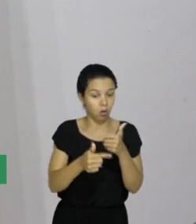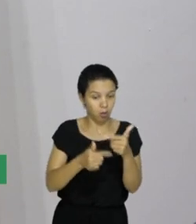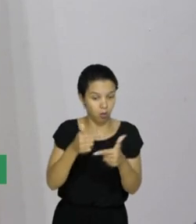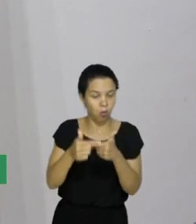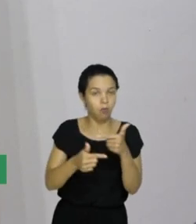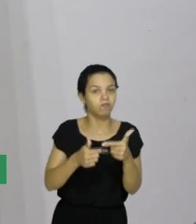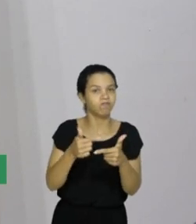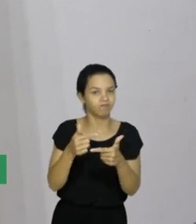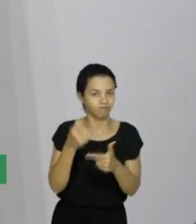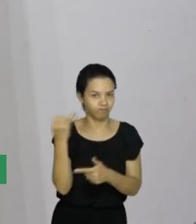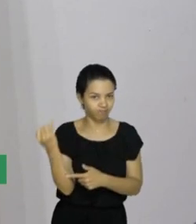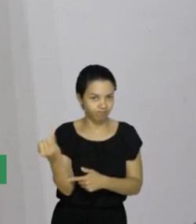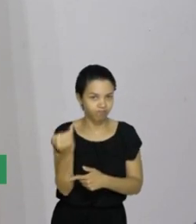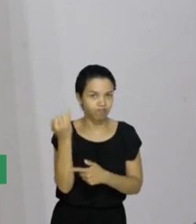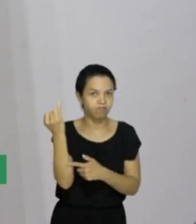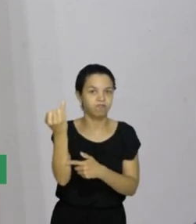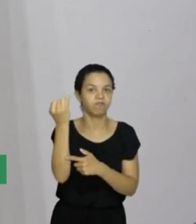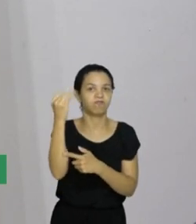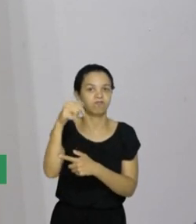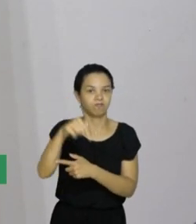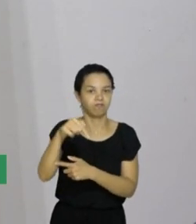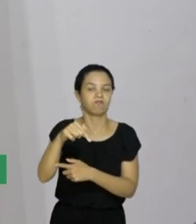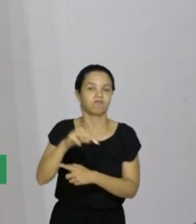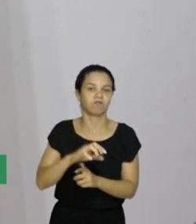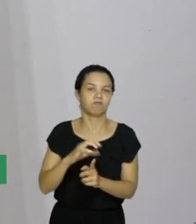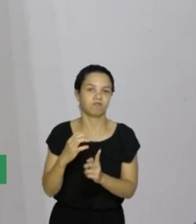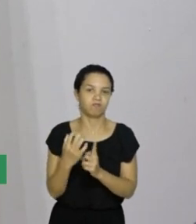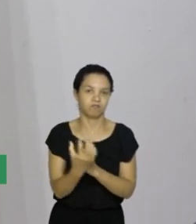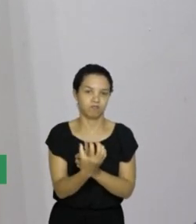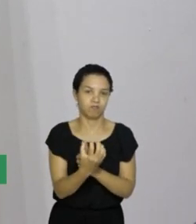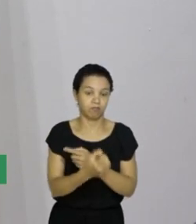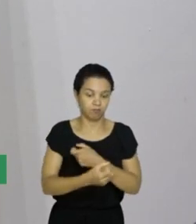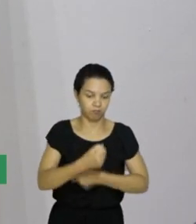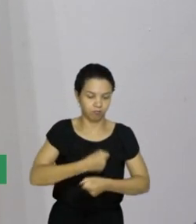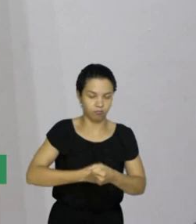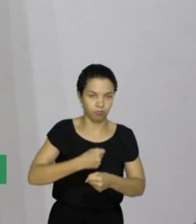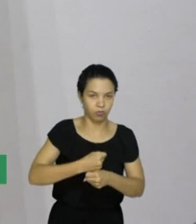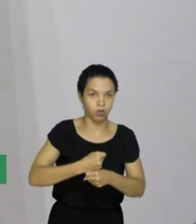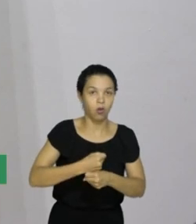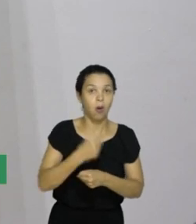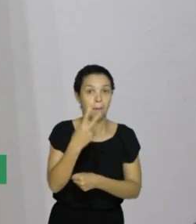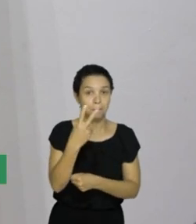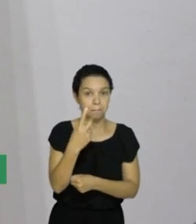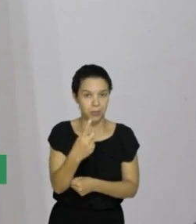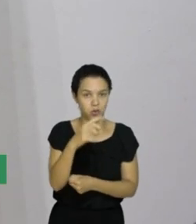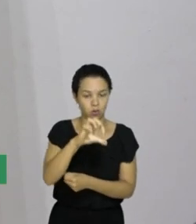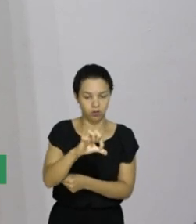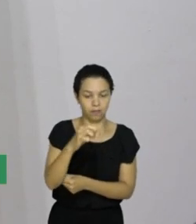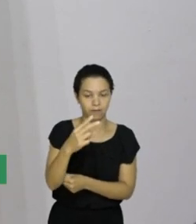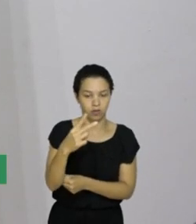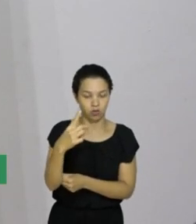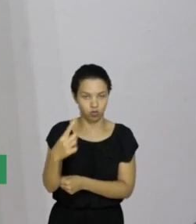em 1921 começamos a ter atendimento médico